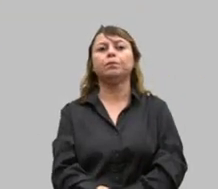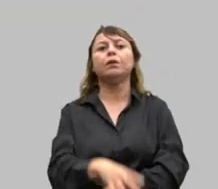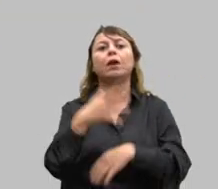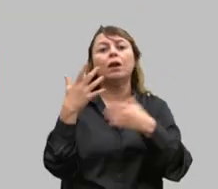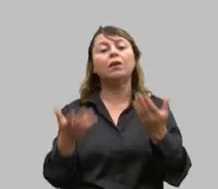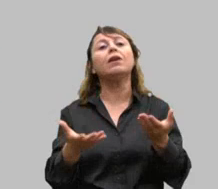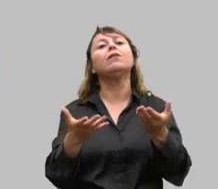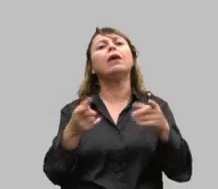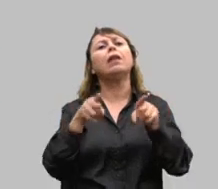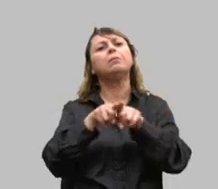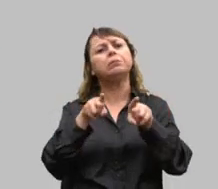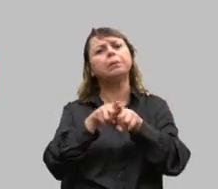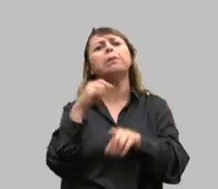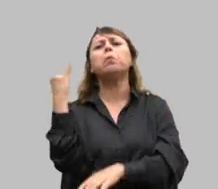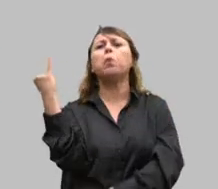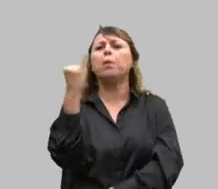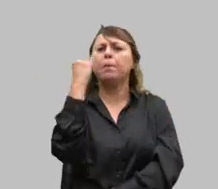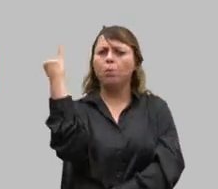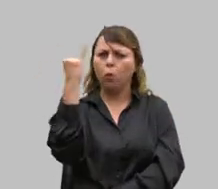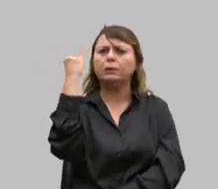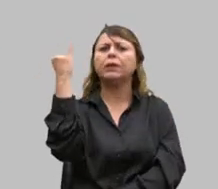falar algo muito importante